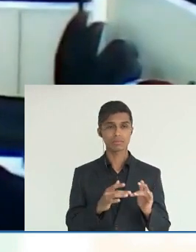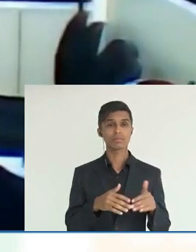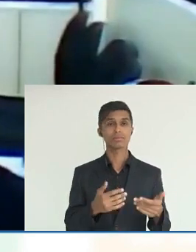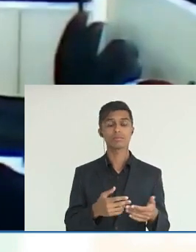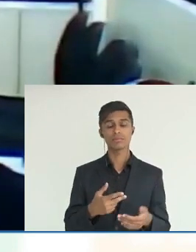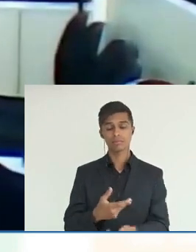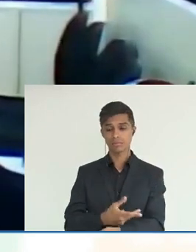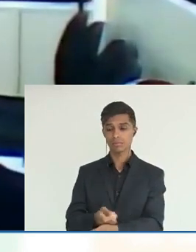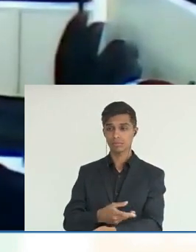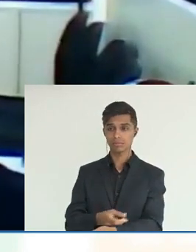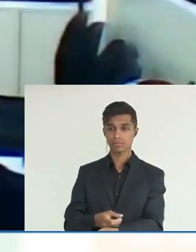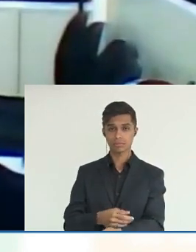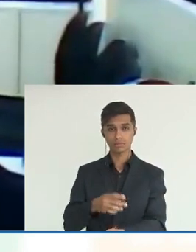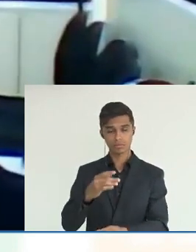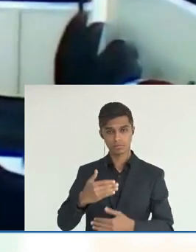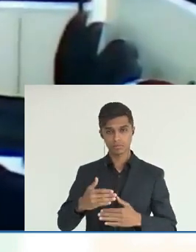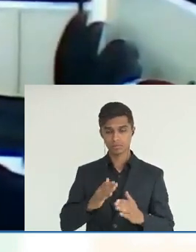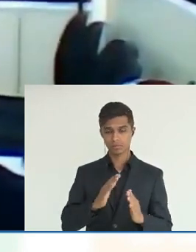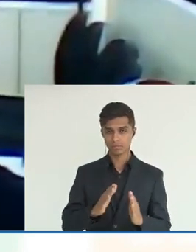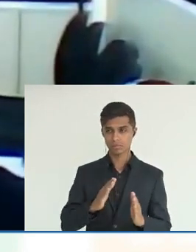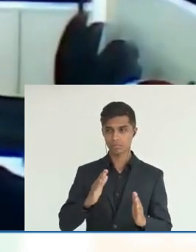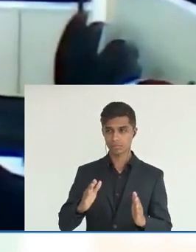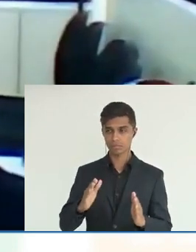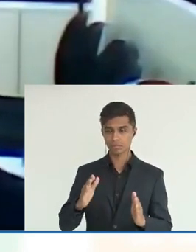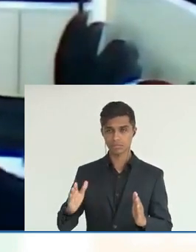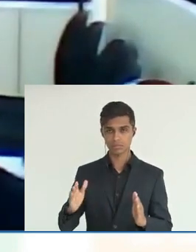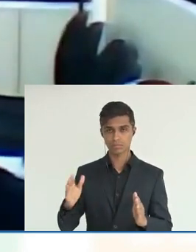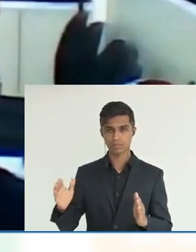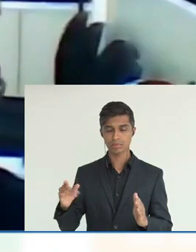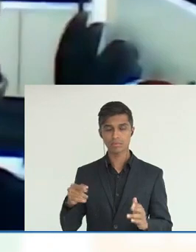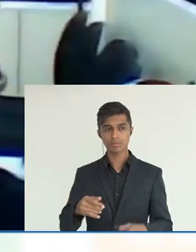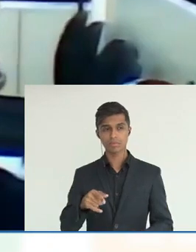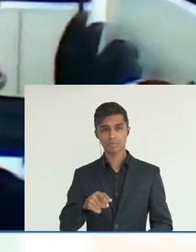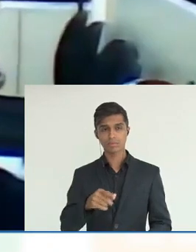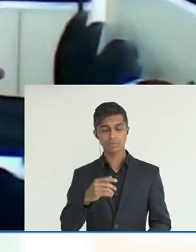periódico, né, ele informa ao médico, a partir